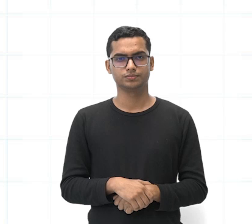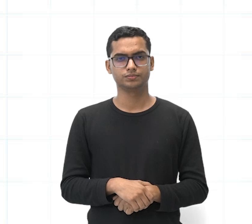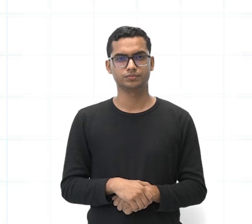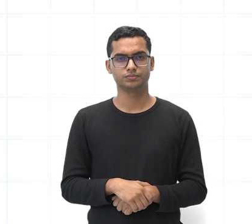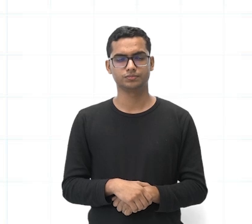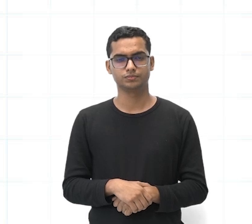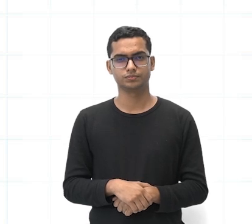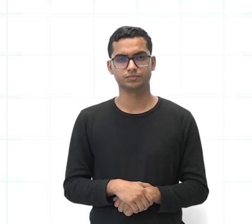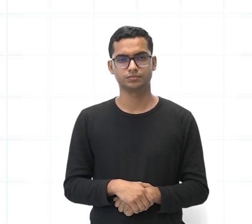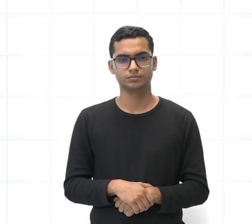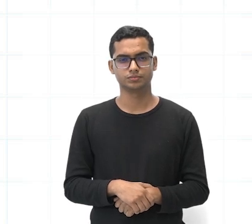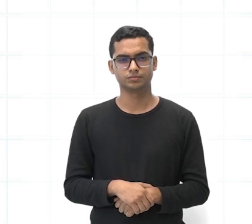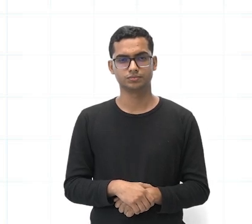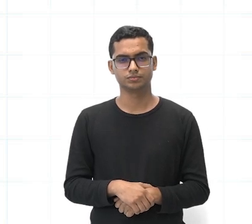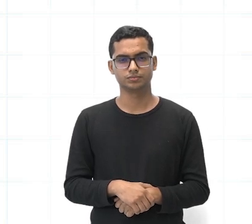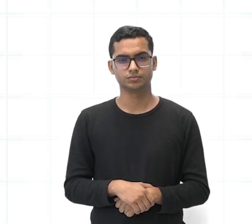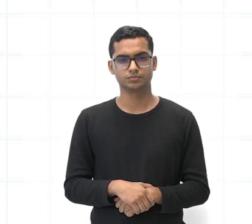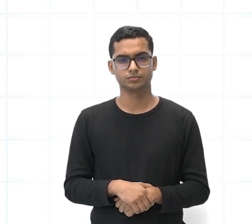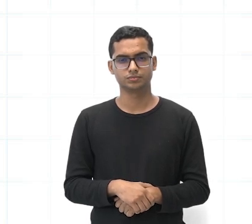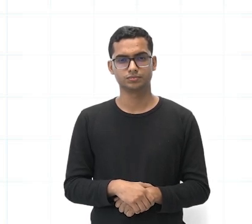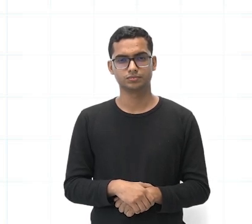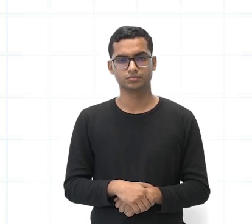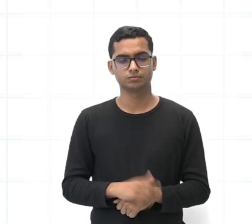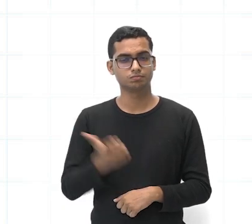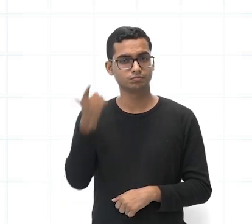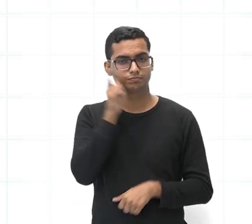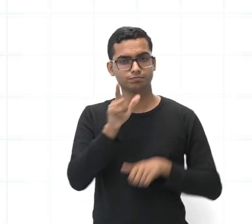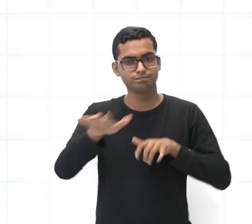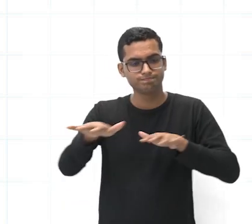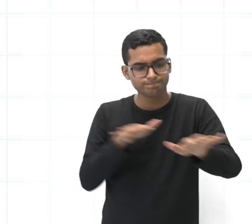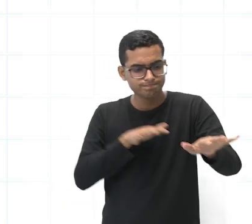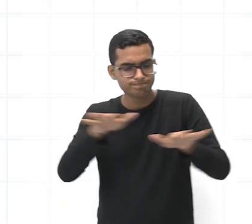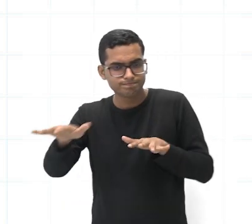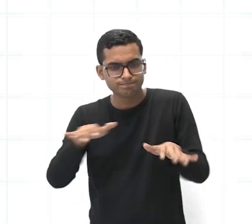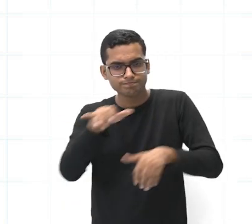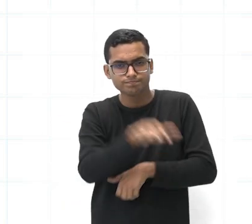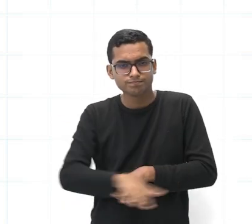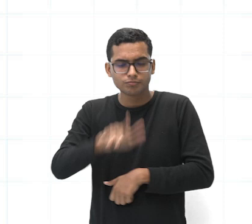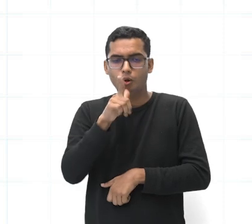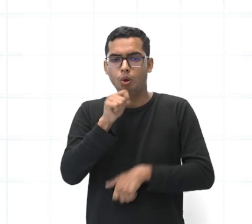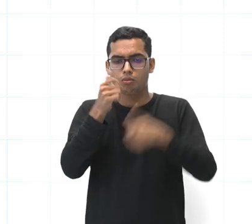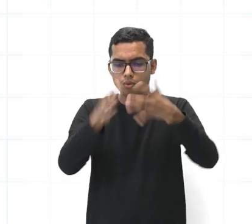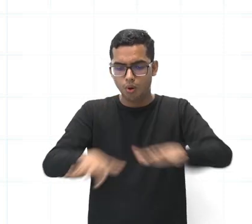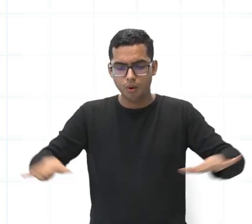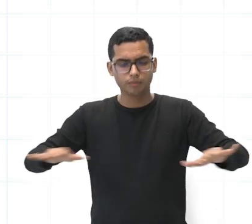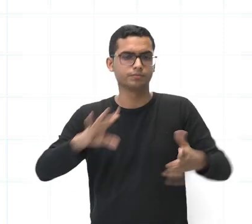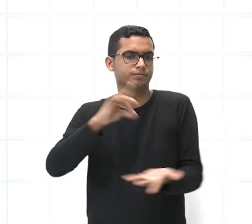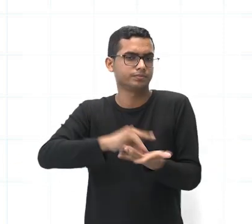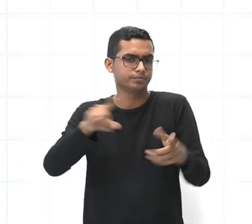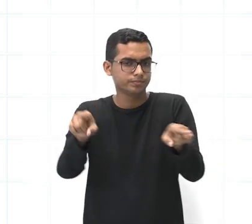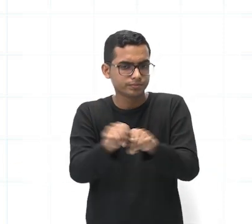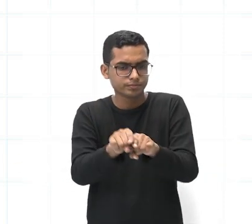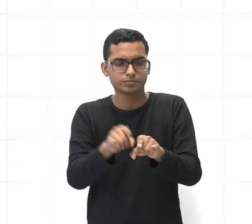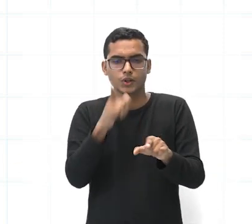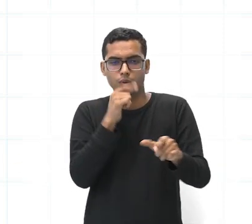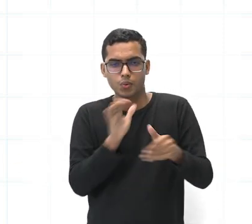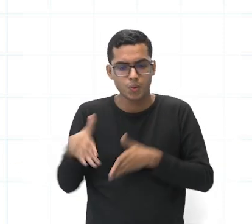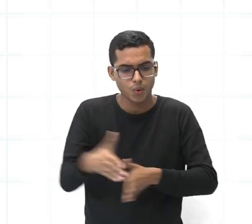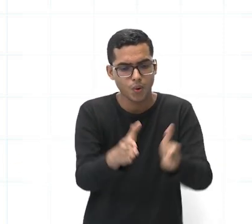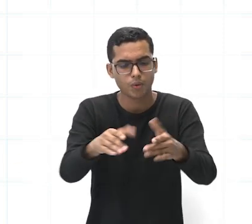A partir da necessidade de se locomover nesses meios líquidos, tá bom? No caso, o rio, o